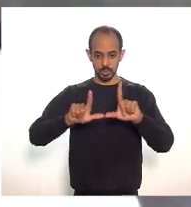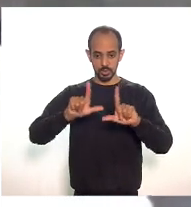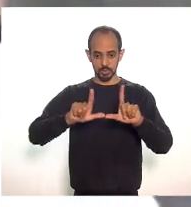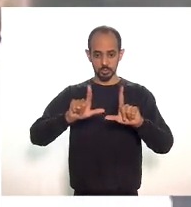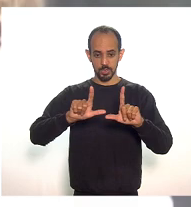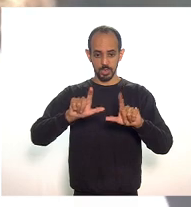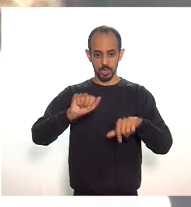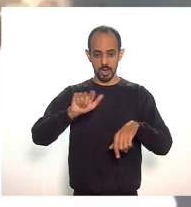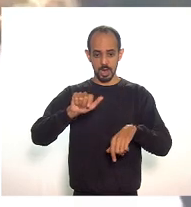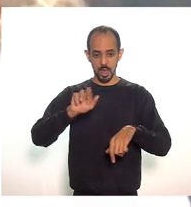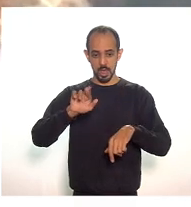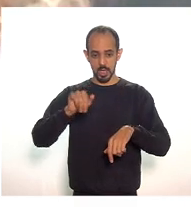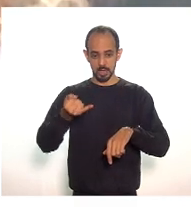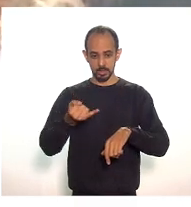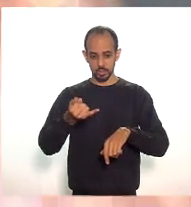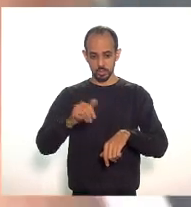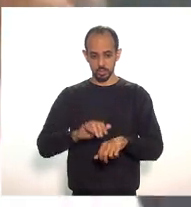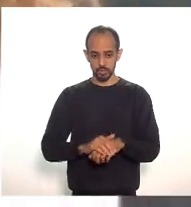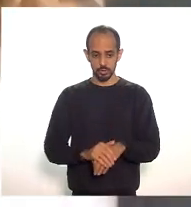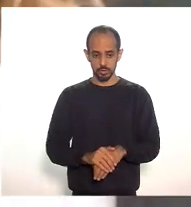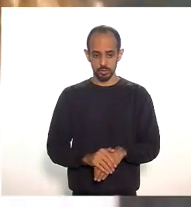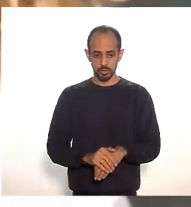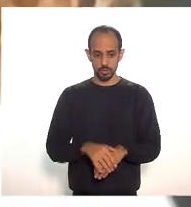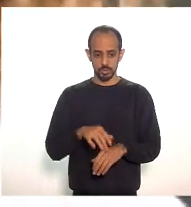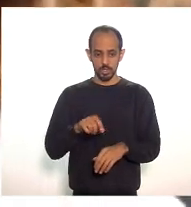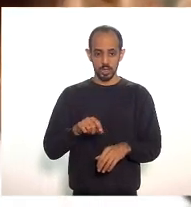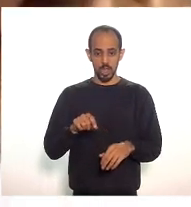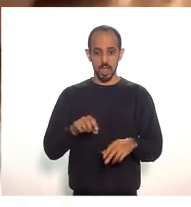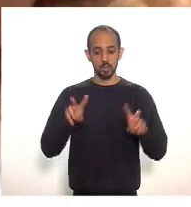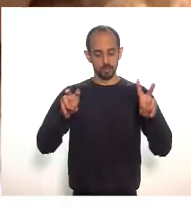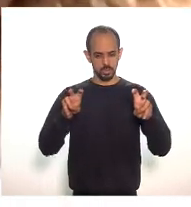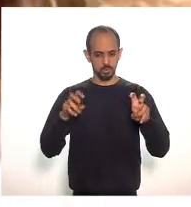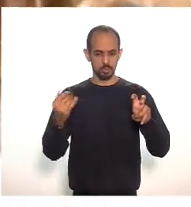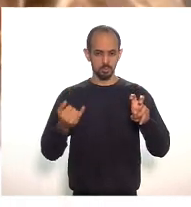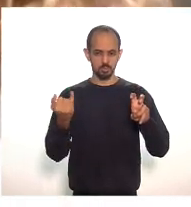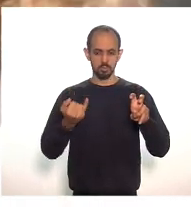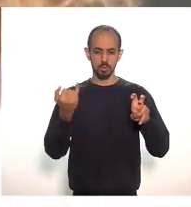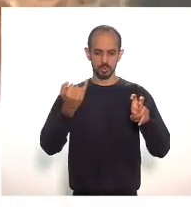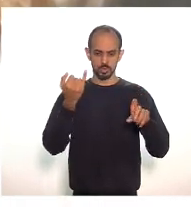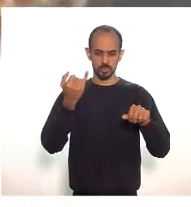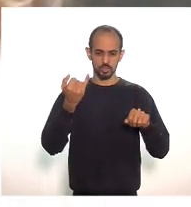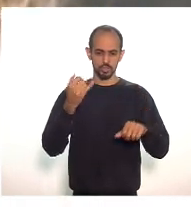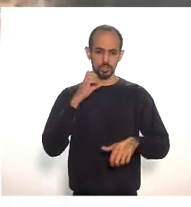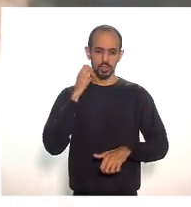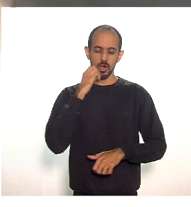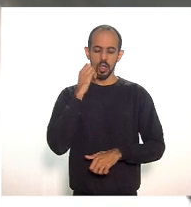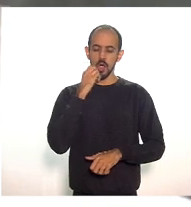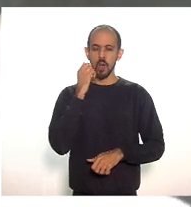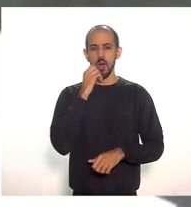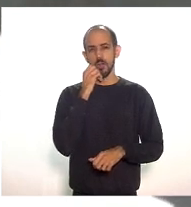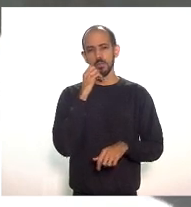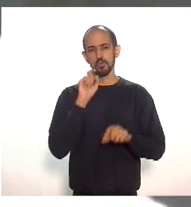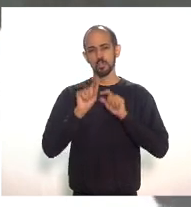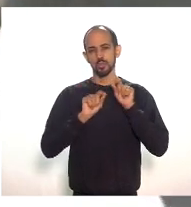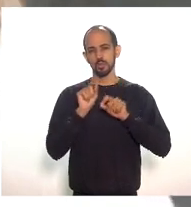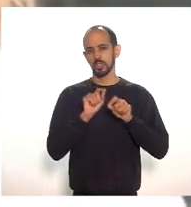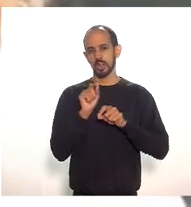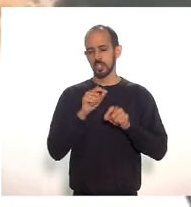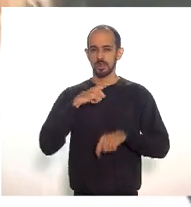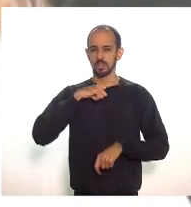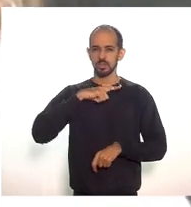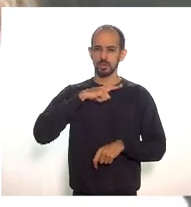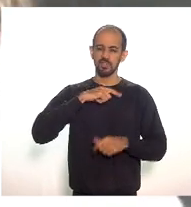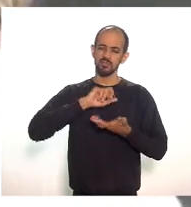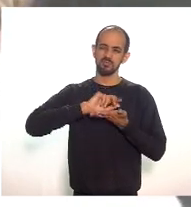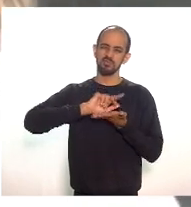acho que esse tema é muito Fundamental e óbvio né perpassa Por muitas questões